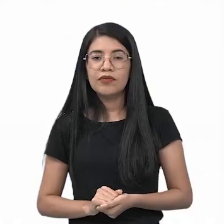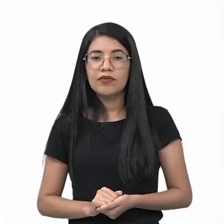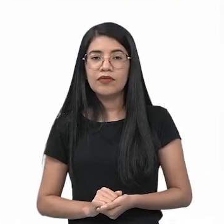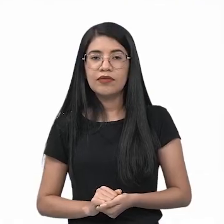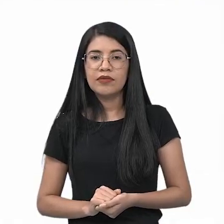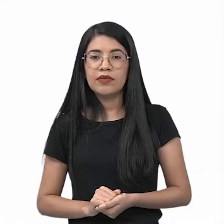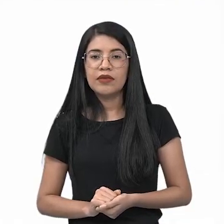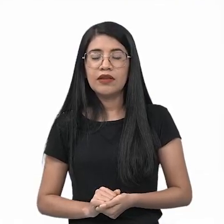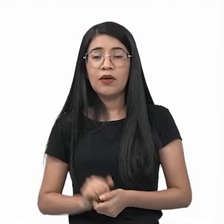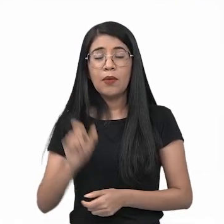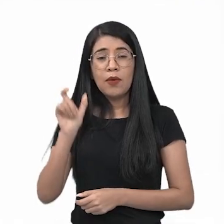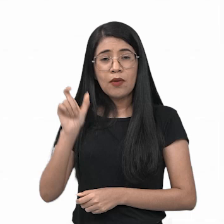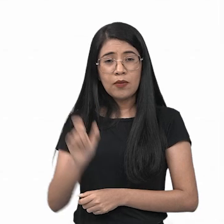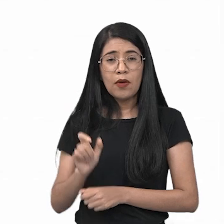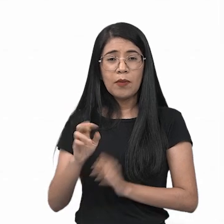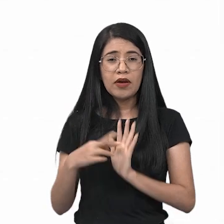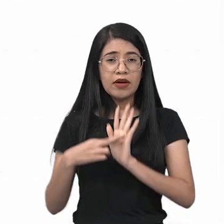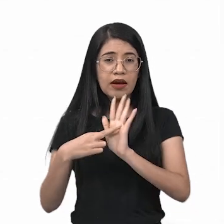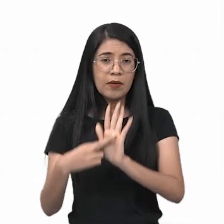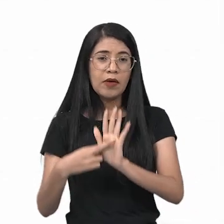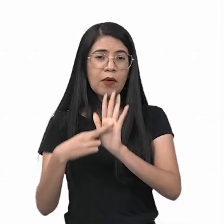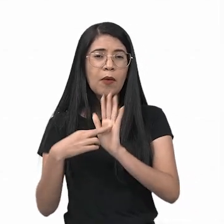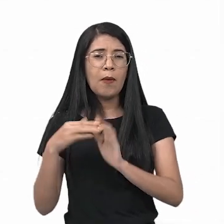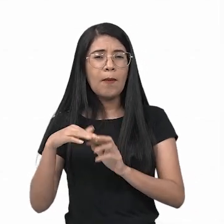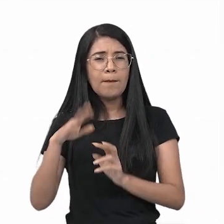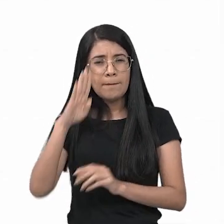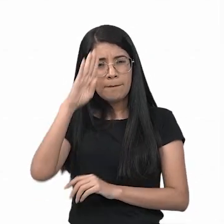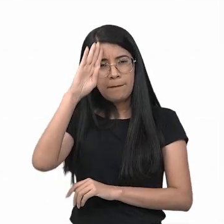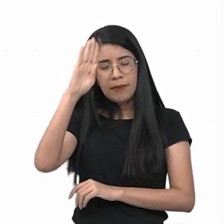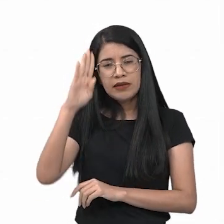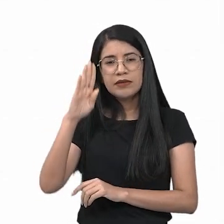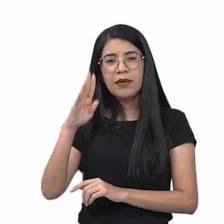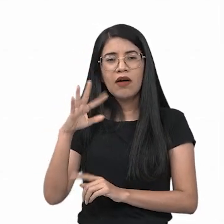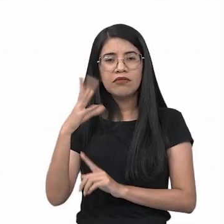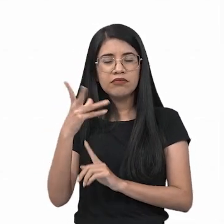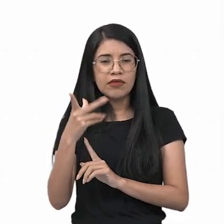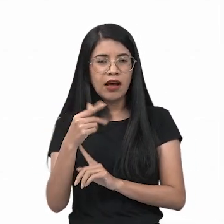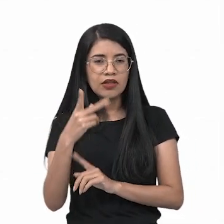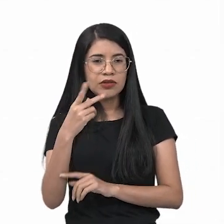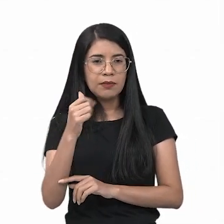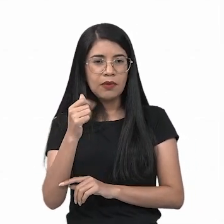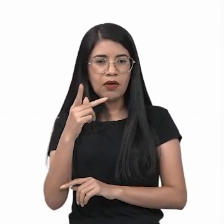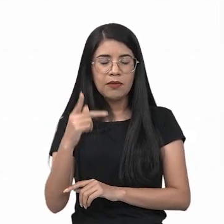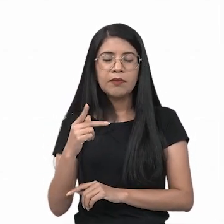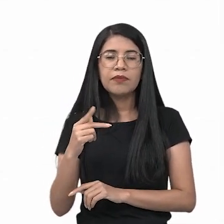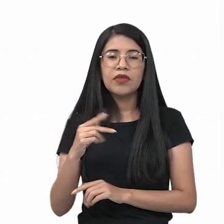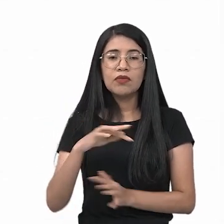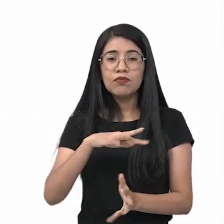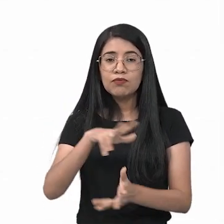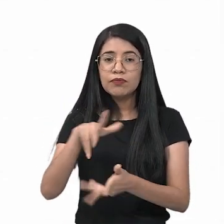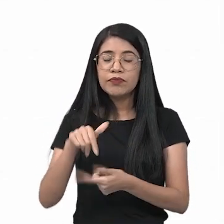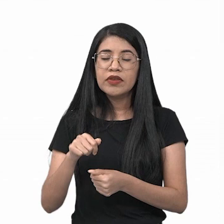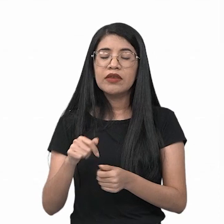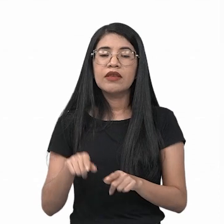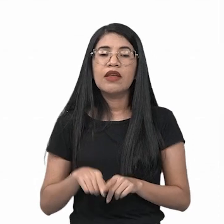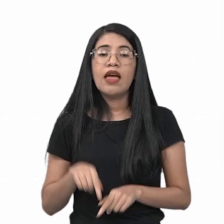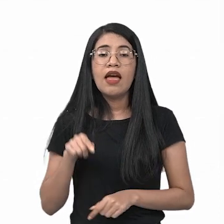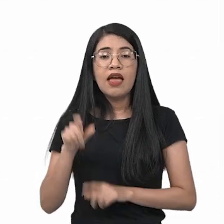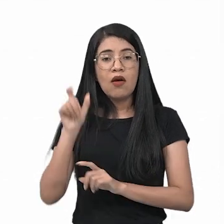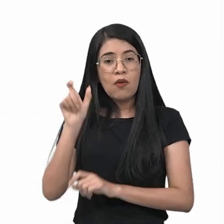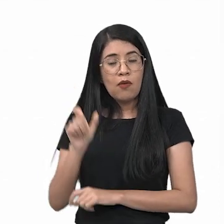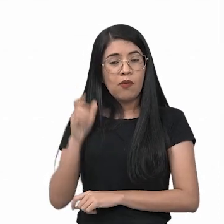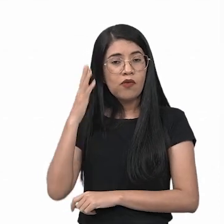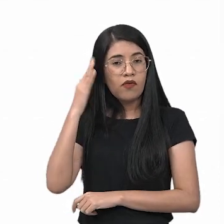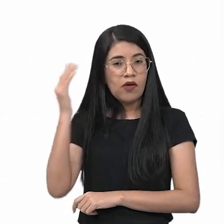tornou-se o representante mais conhecido da pop art no mundo. Ele ficou famoso por